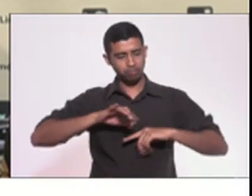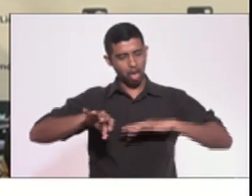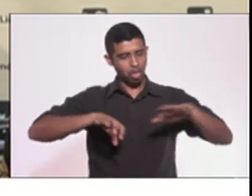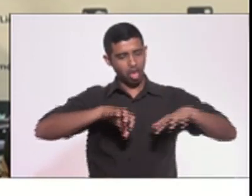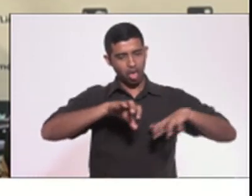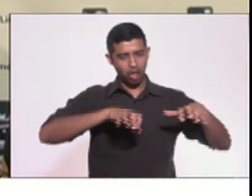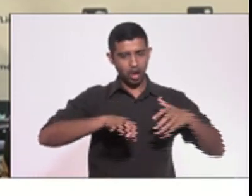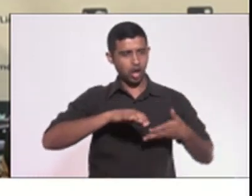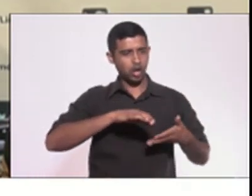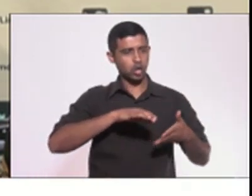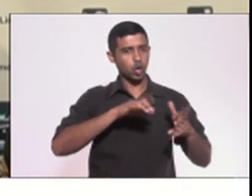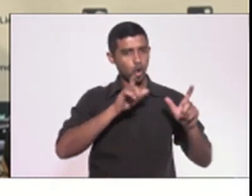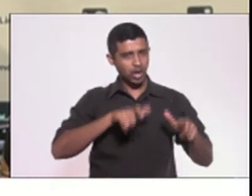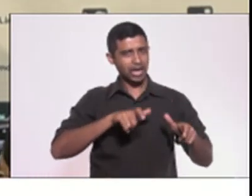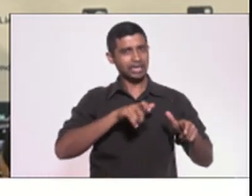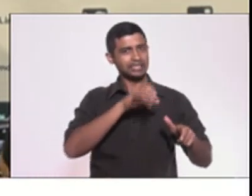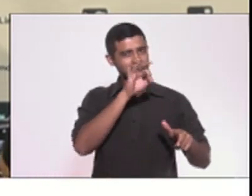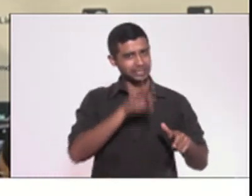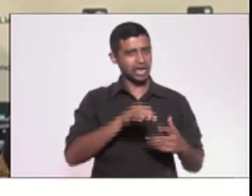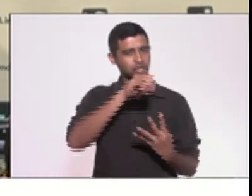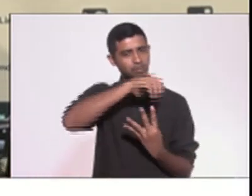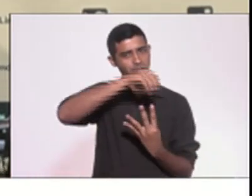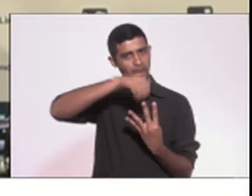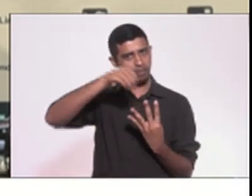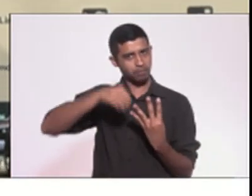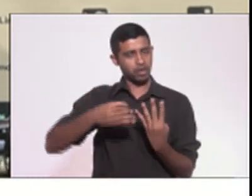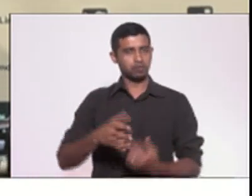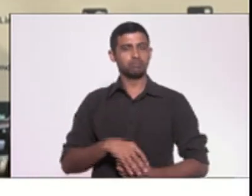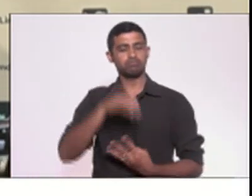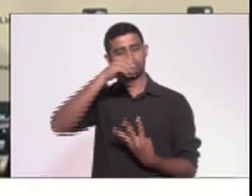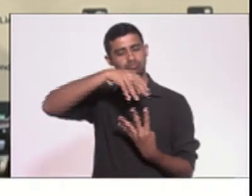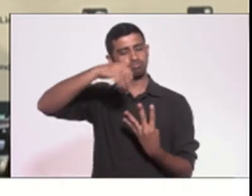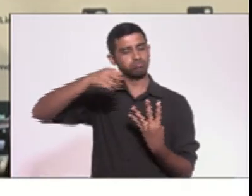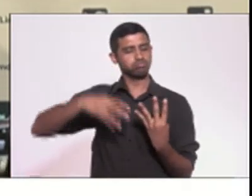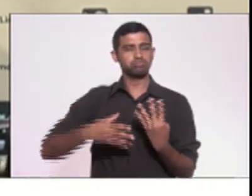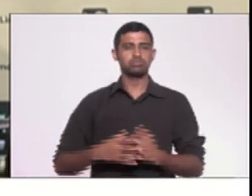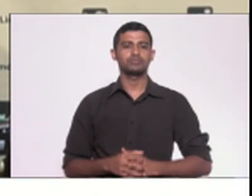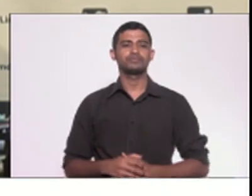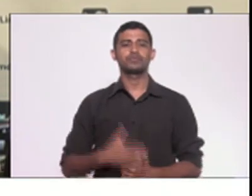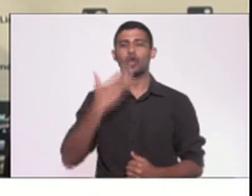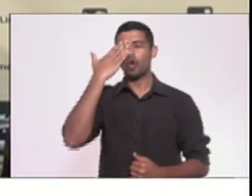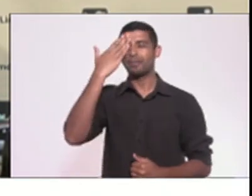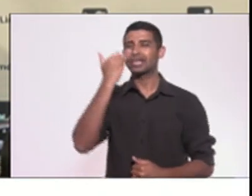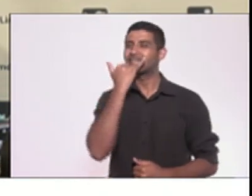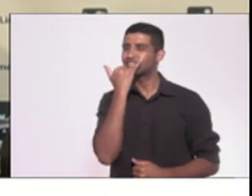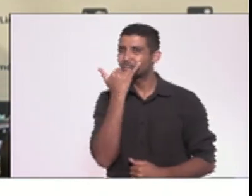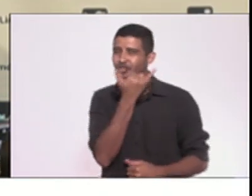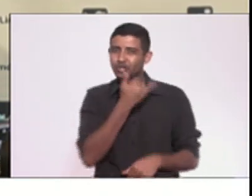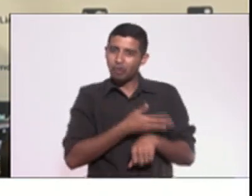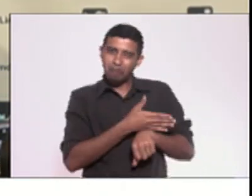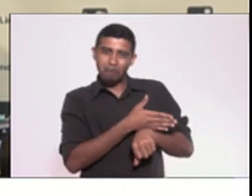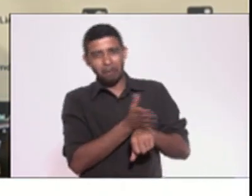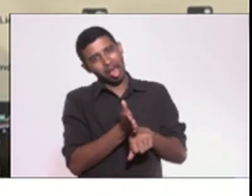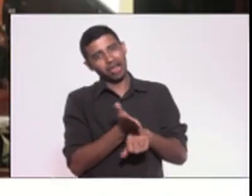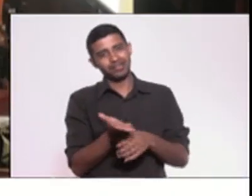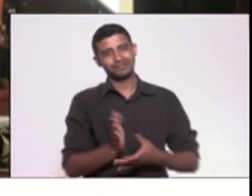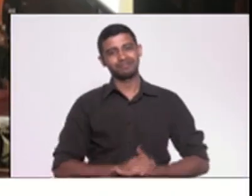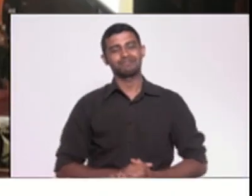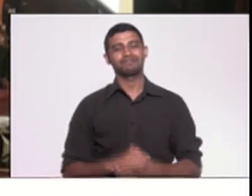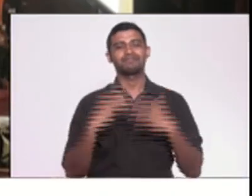luta que nós estamos tentando junto com o nosso poder público. Obrigado e desculpa ter passado um pouquinho esse tempo